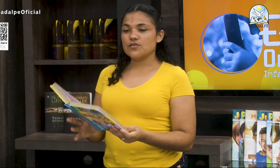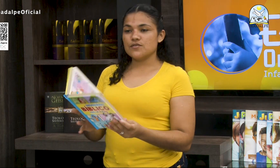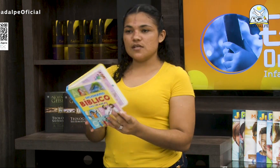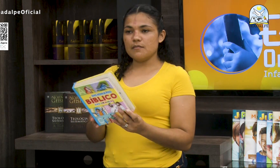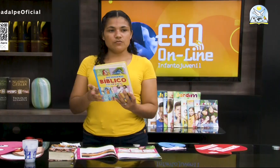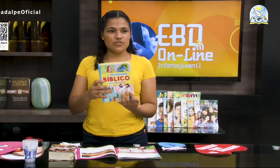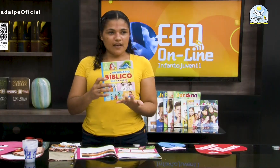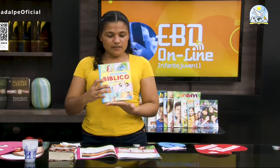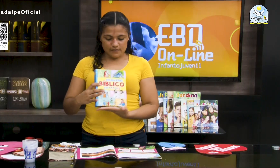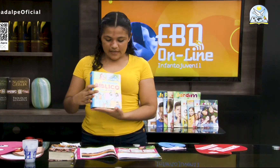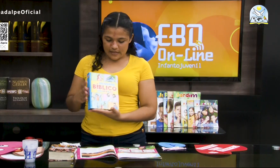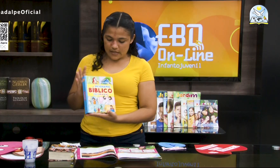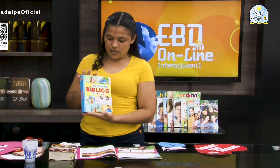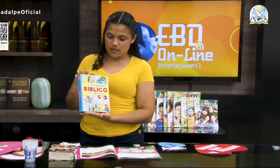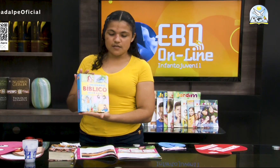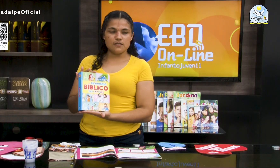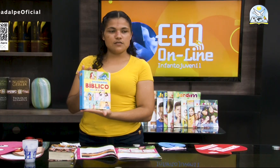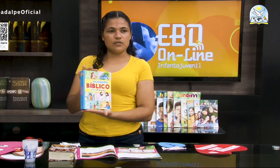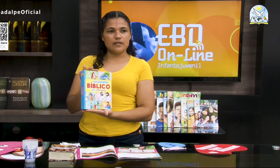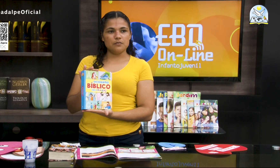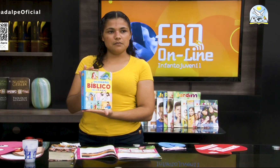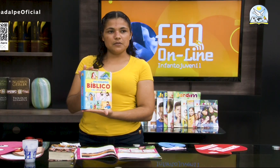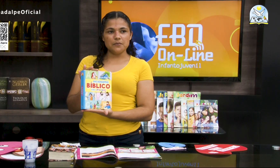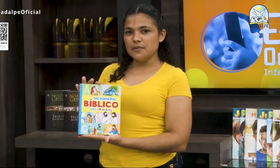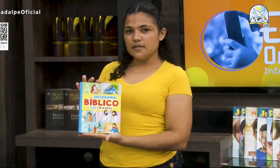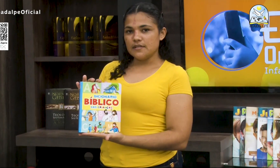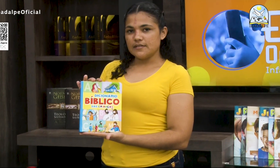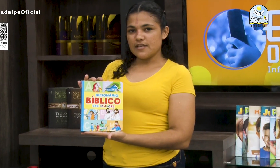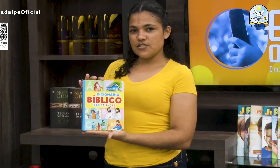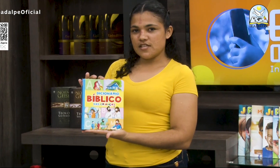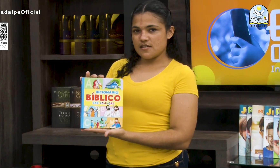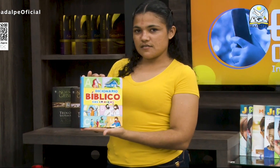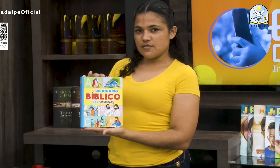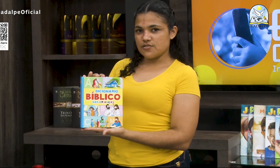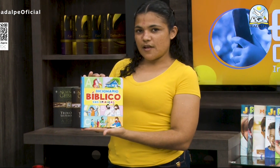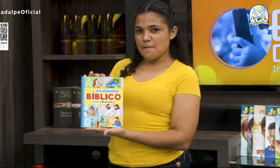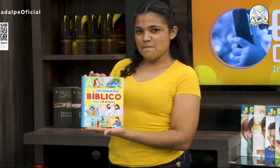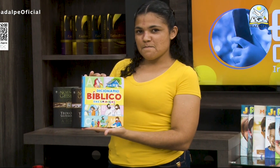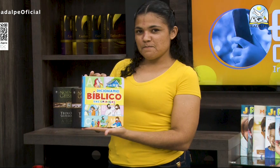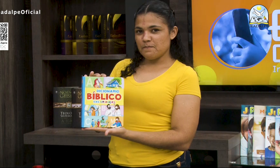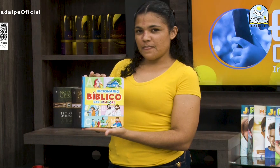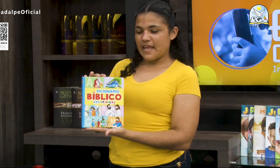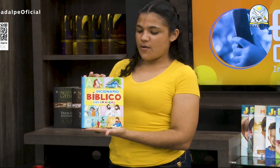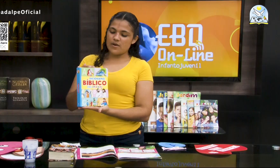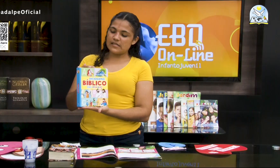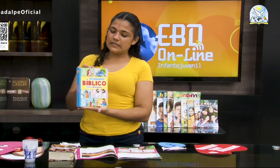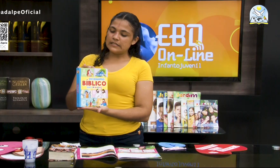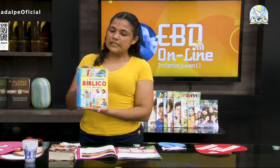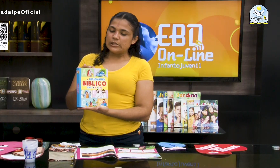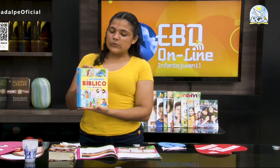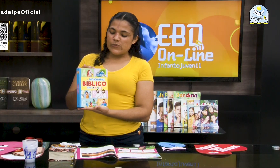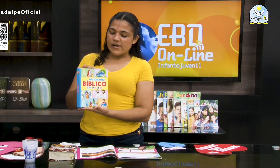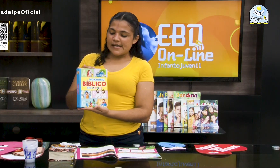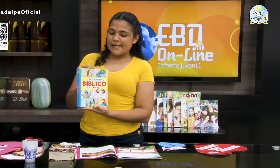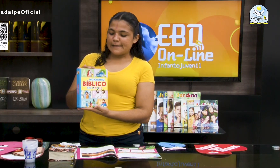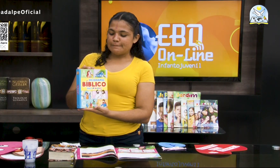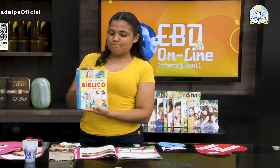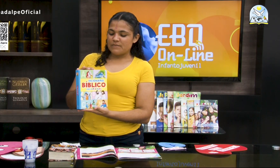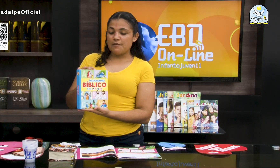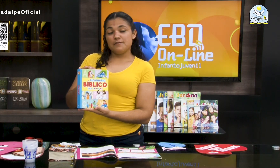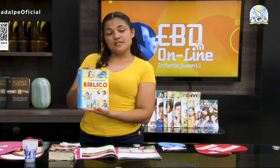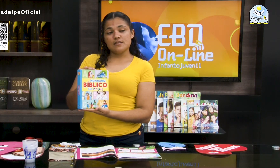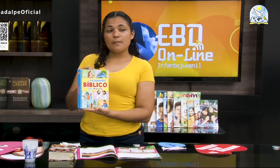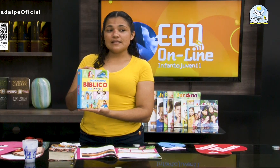a nossos irmãos, tá? Tá aqui nesse dicionário bíblico das crianças, tá? É